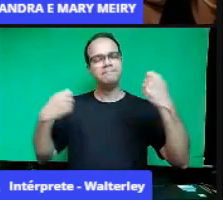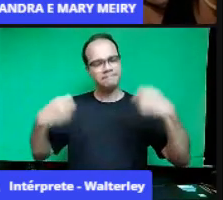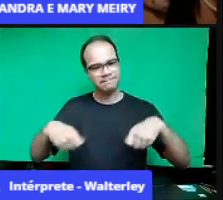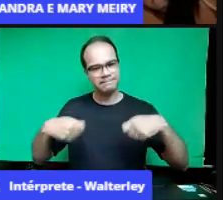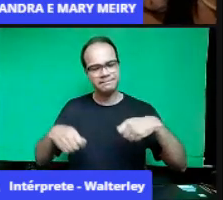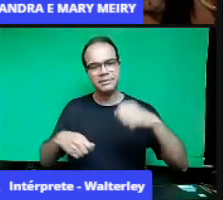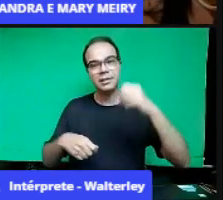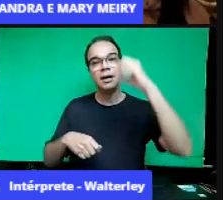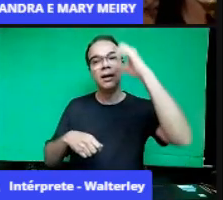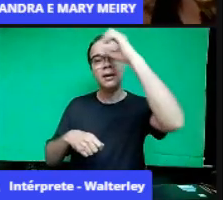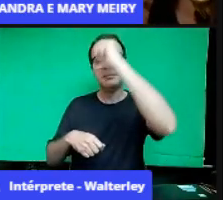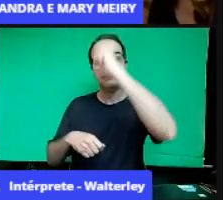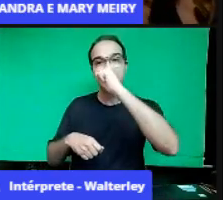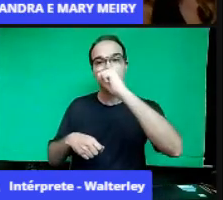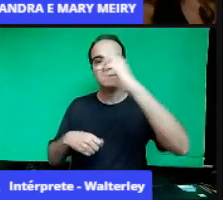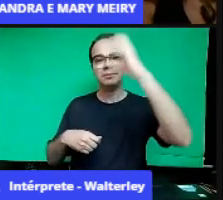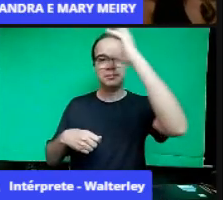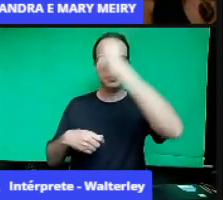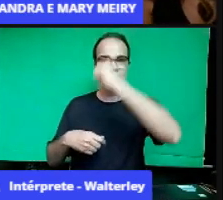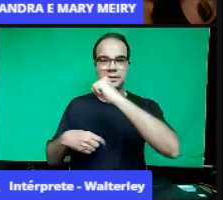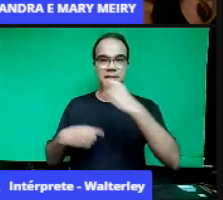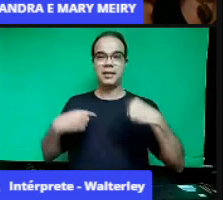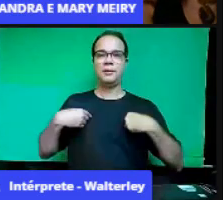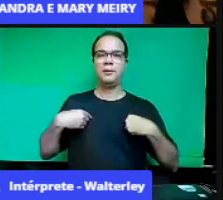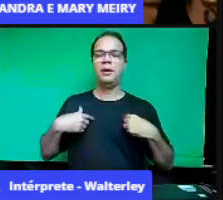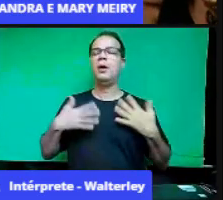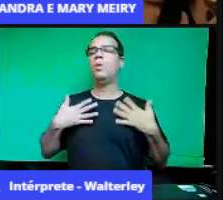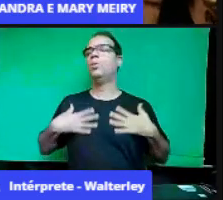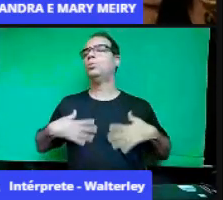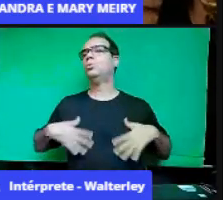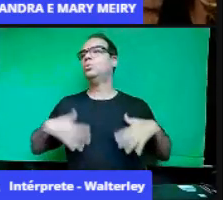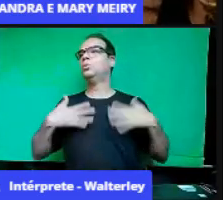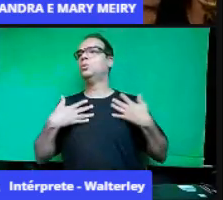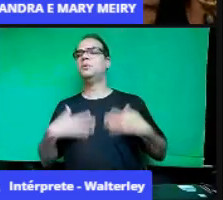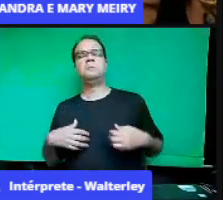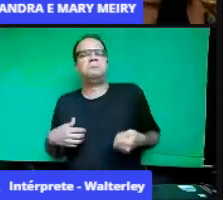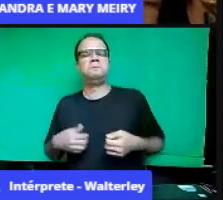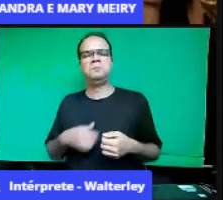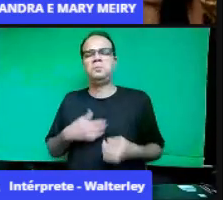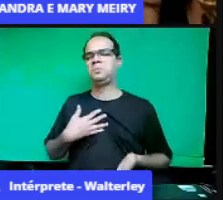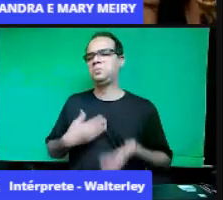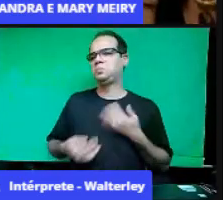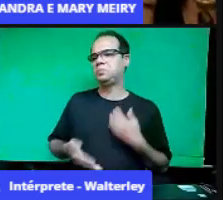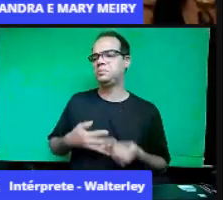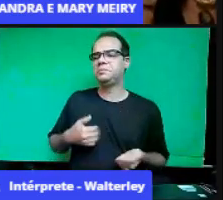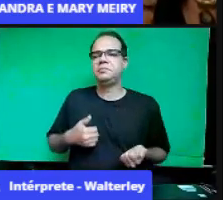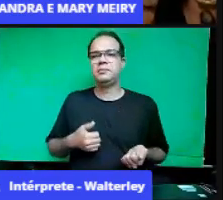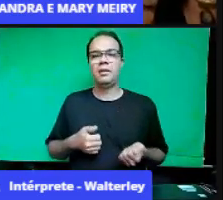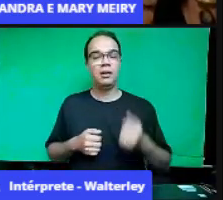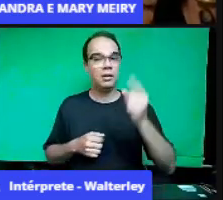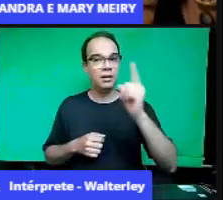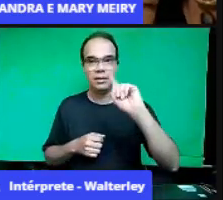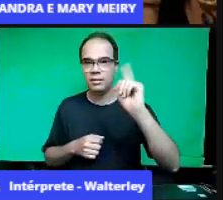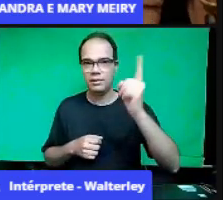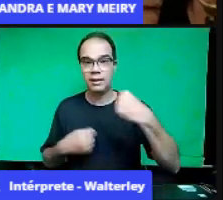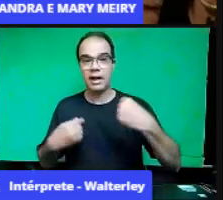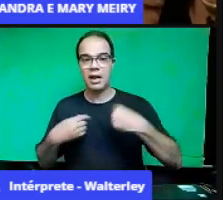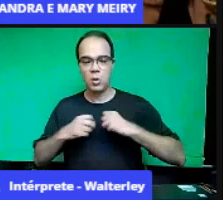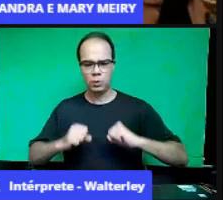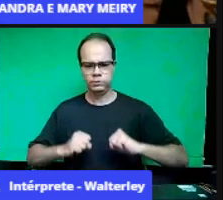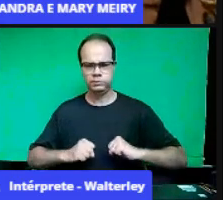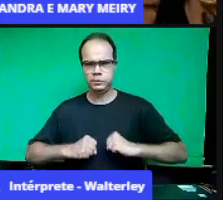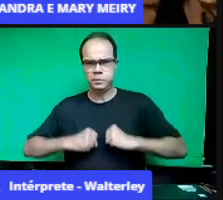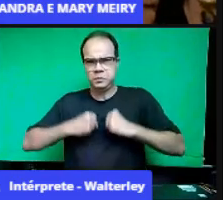não se dá na zona de conforto. Ela se dá quando eu desestabilizo e